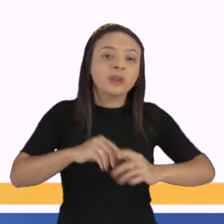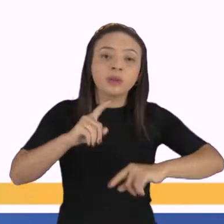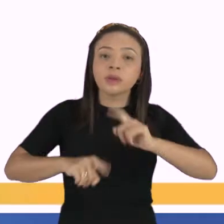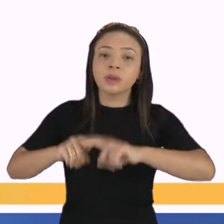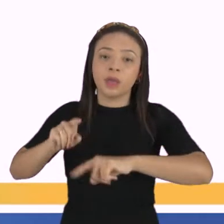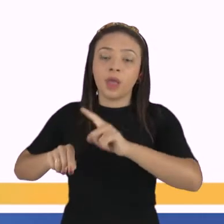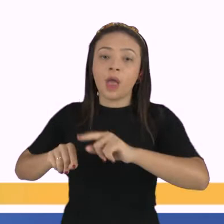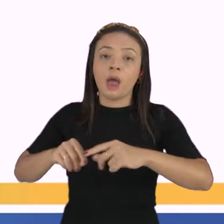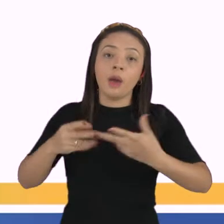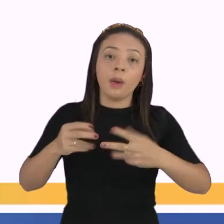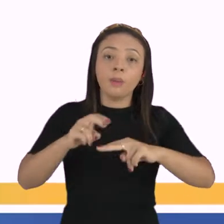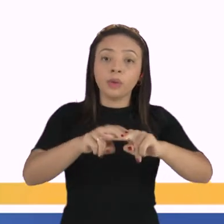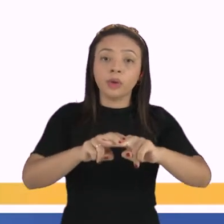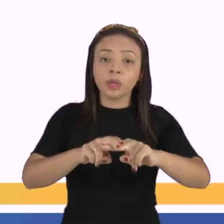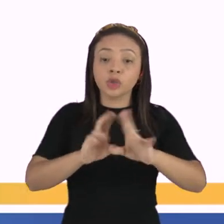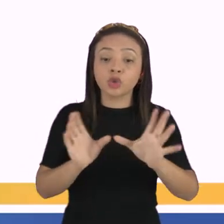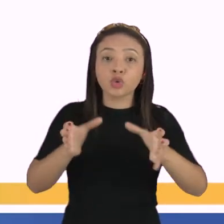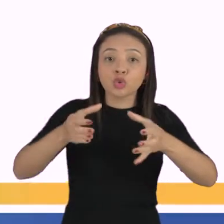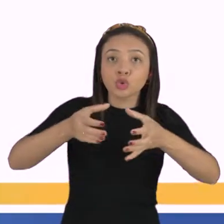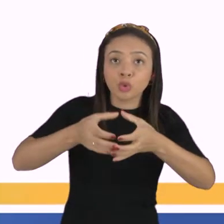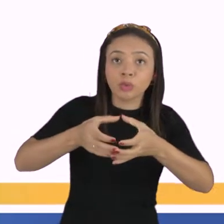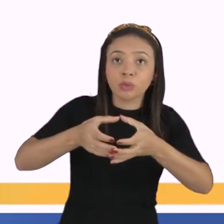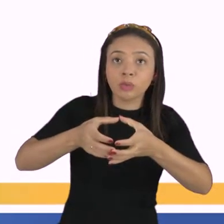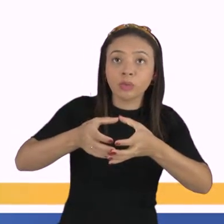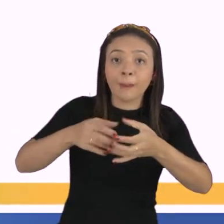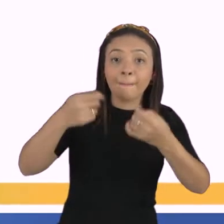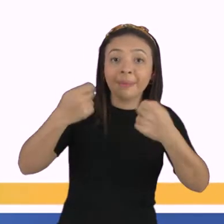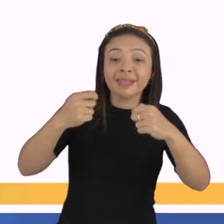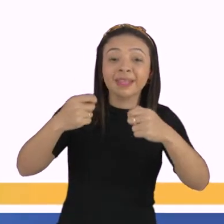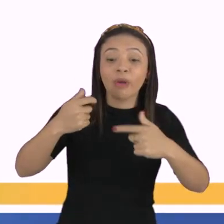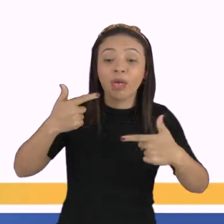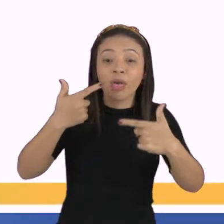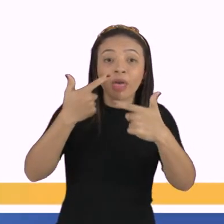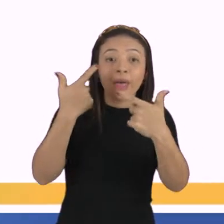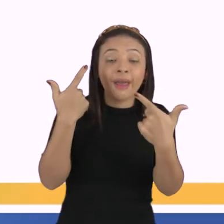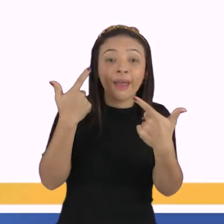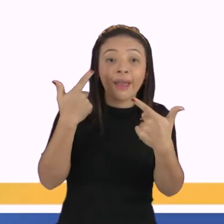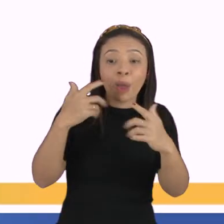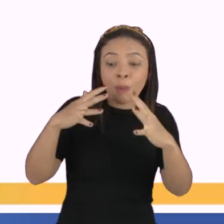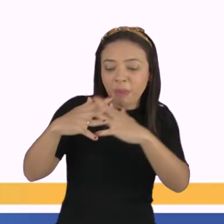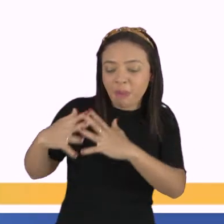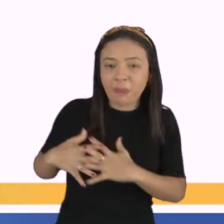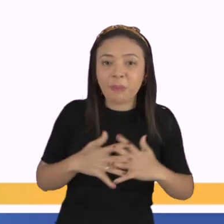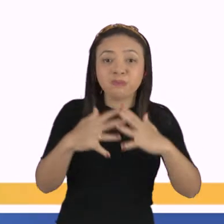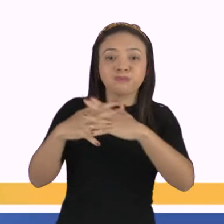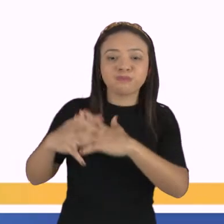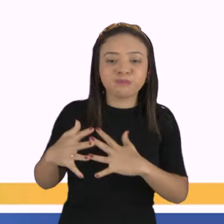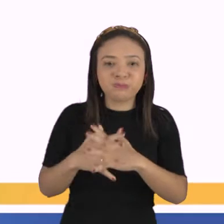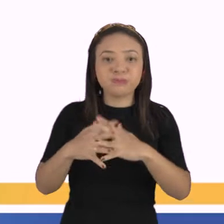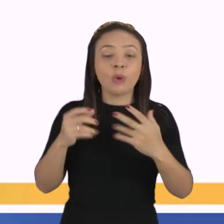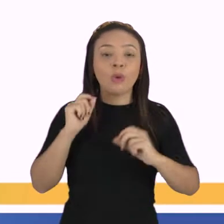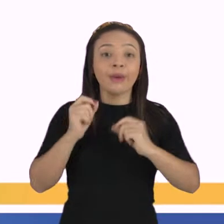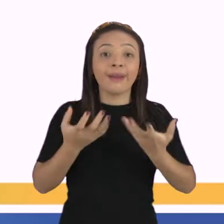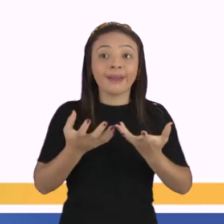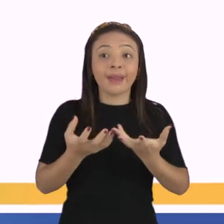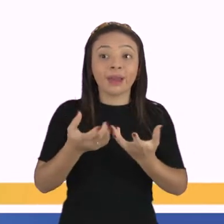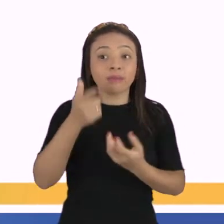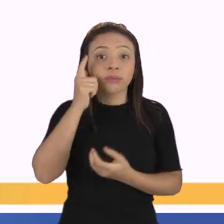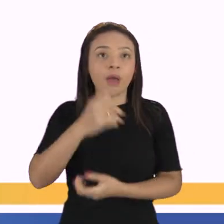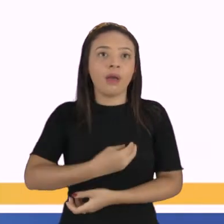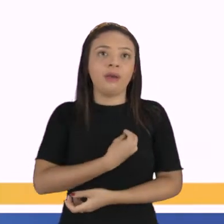os indivíduos de uma população lutassem de forma direta ou indireta por esses recursos e pela sobrevivência. Dessa